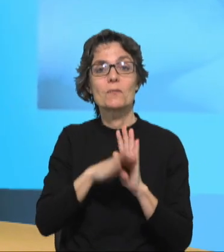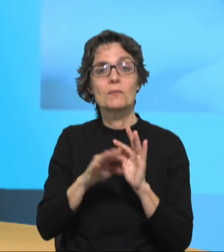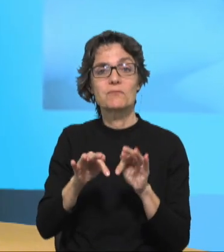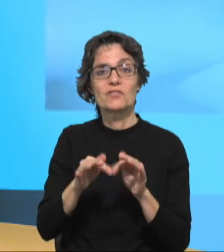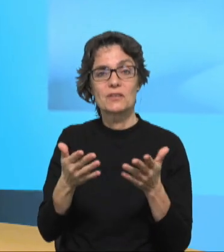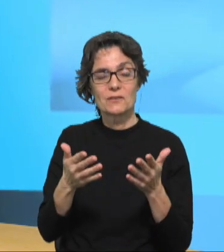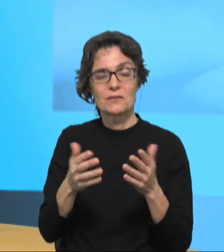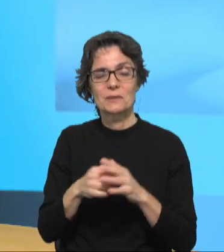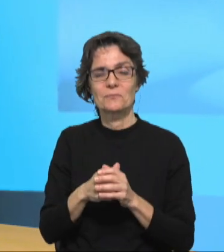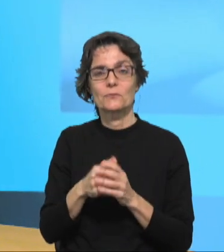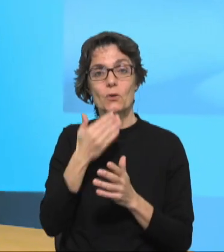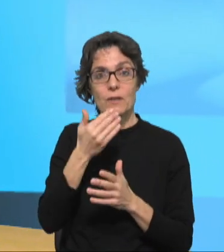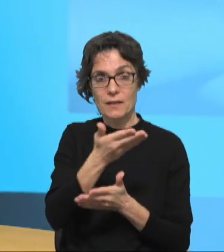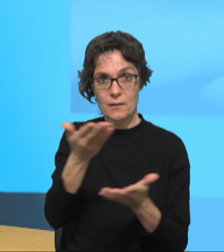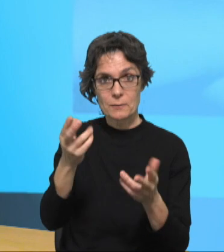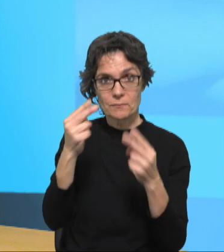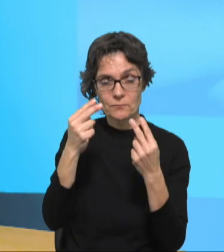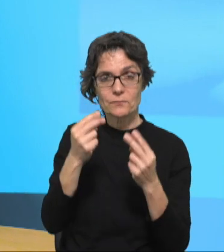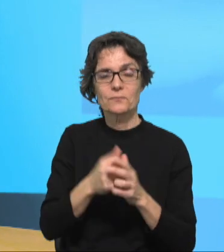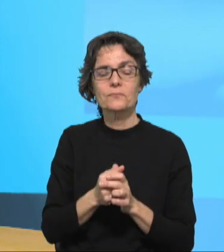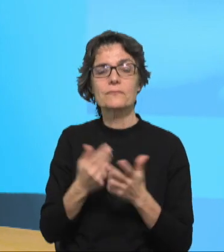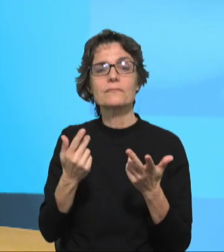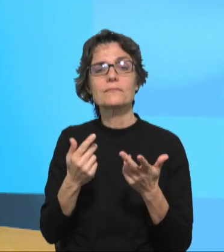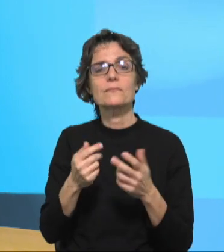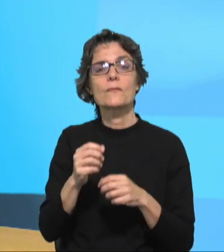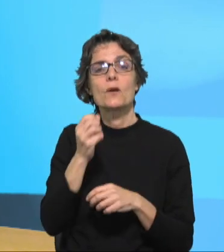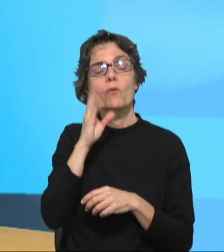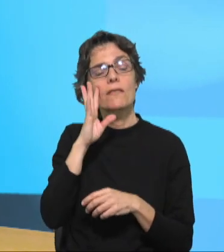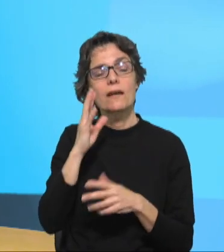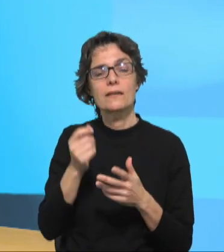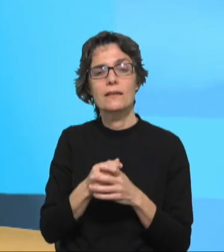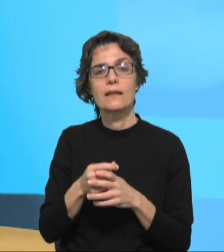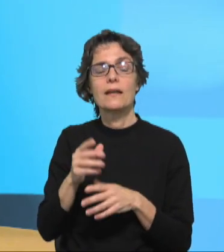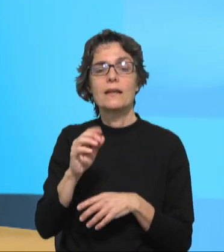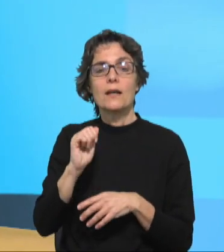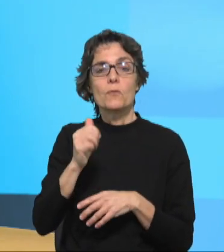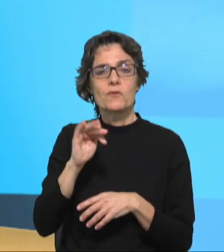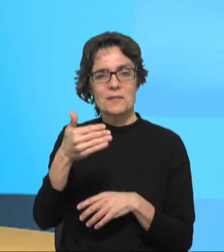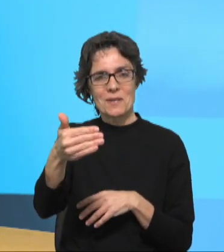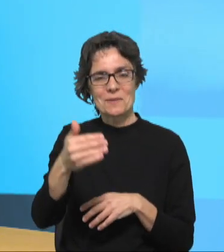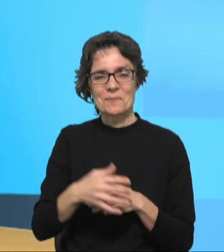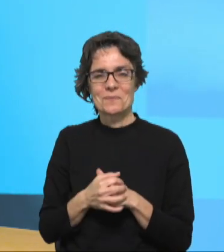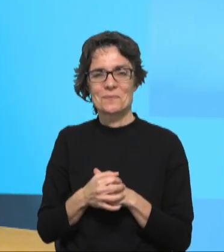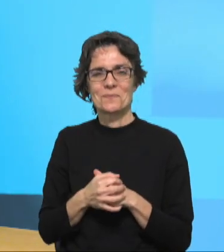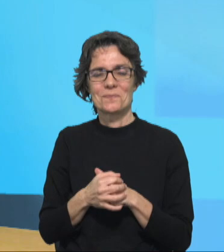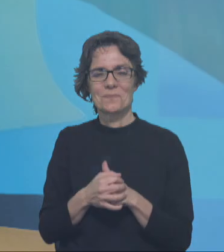espaço informativo. Obrigado pela atenção. Desejamos uma ótima tarde. Tenha também um bom fim de semana.